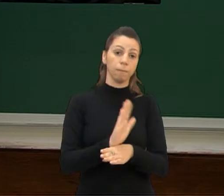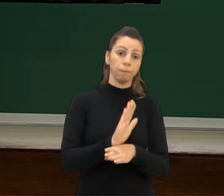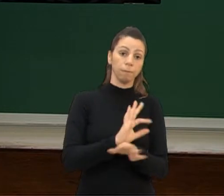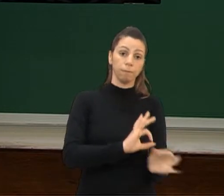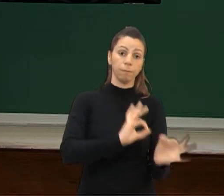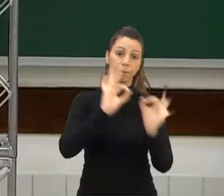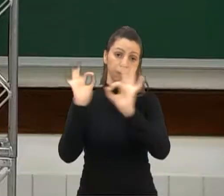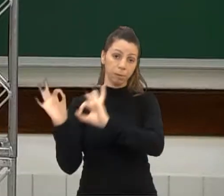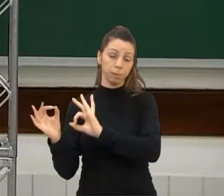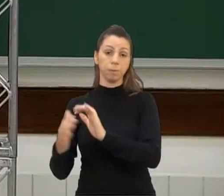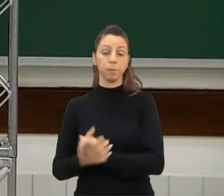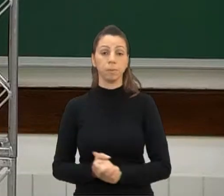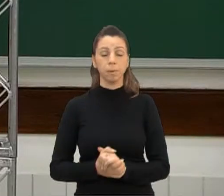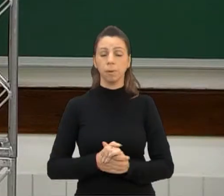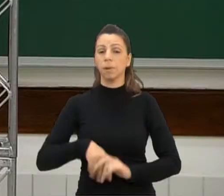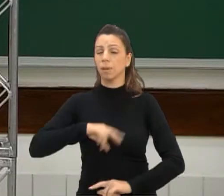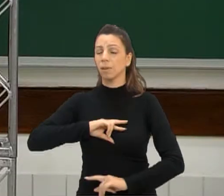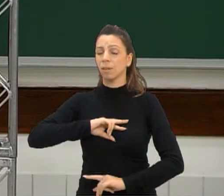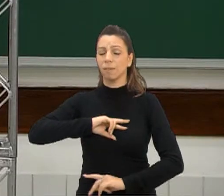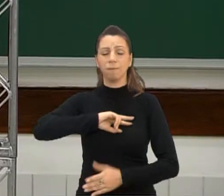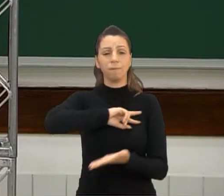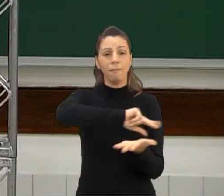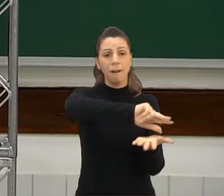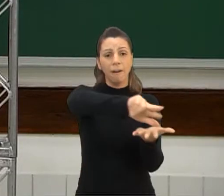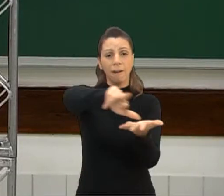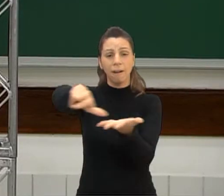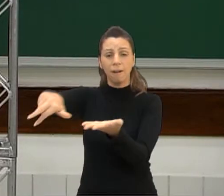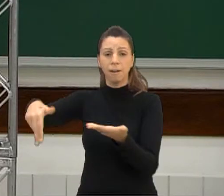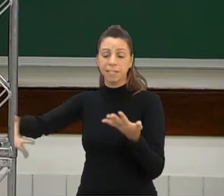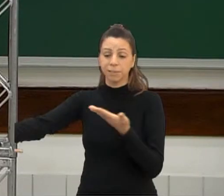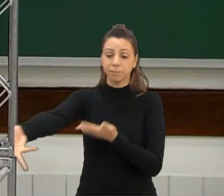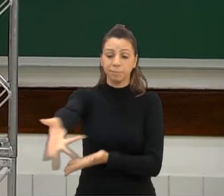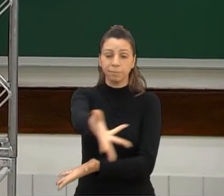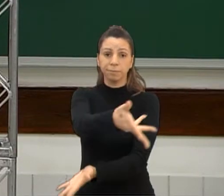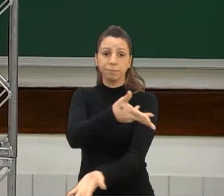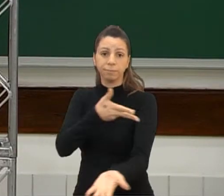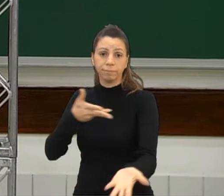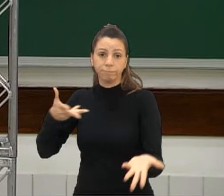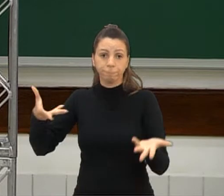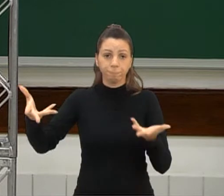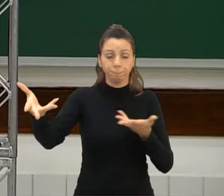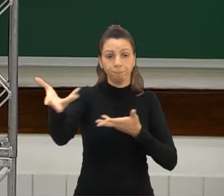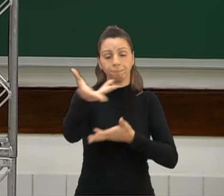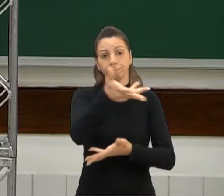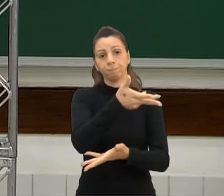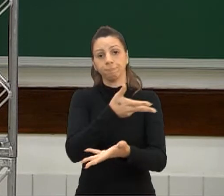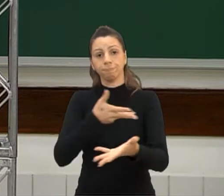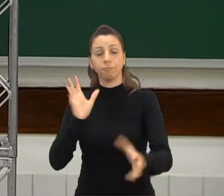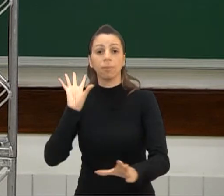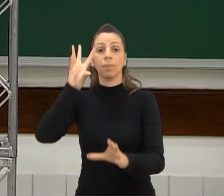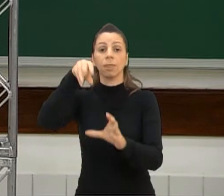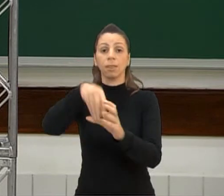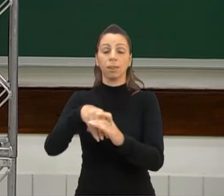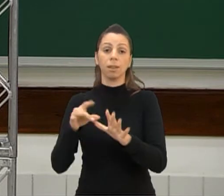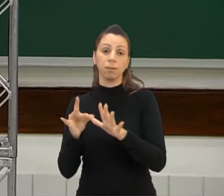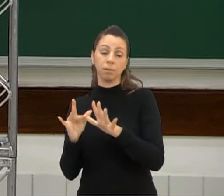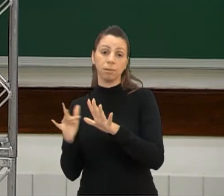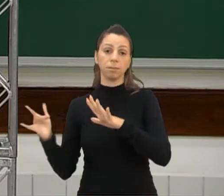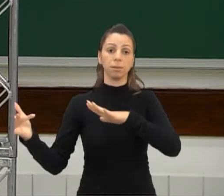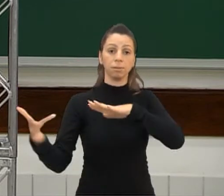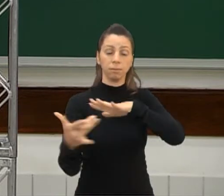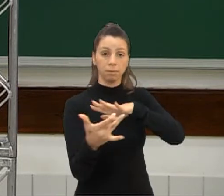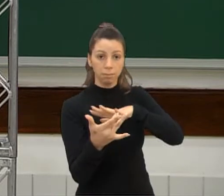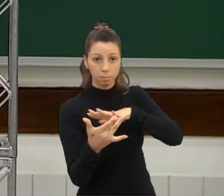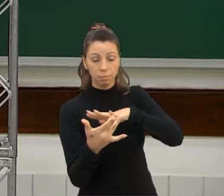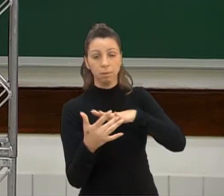Né? Então, há várias formas da gente compartilhar coisas, falar sobre coisas, falar sobre pessoas,